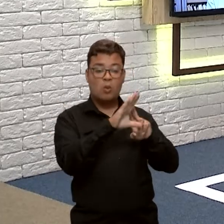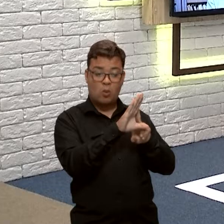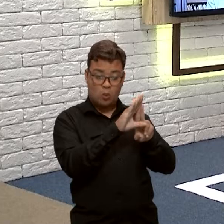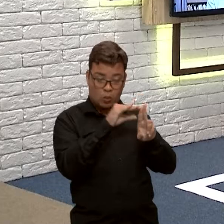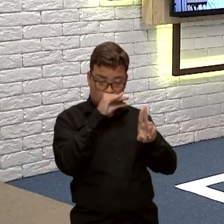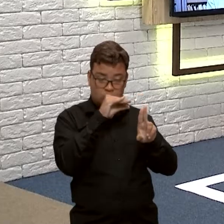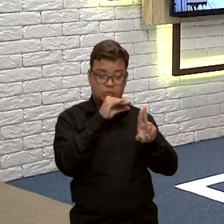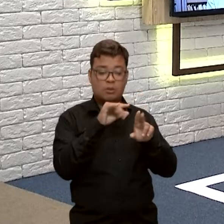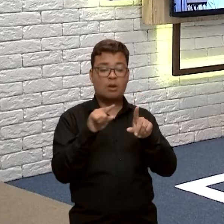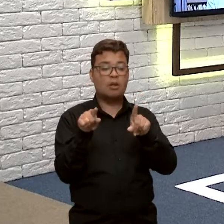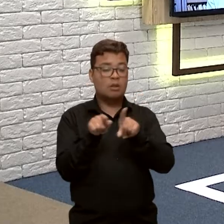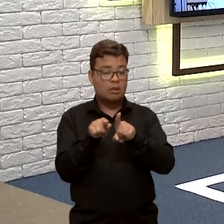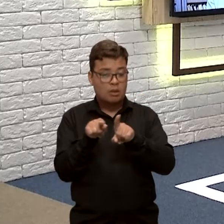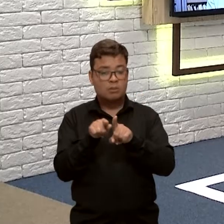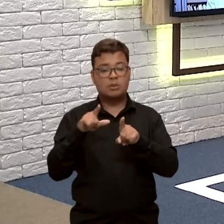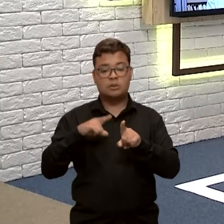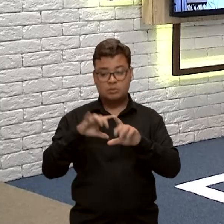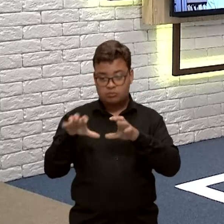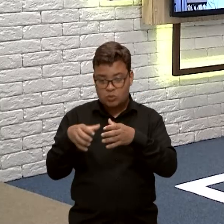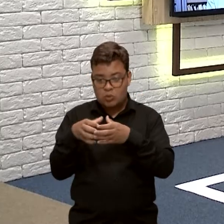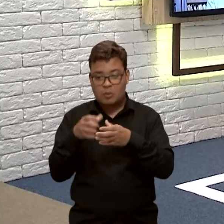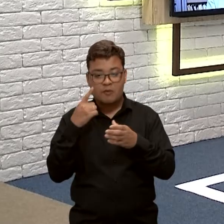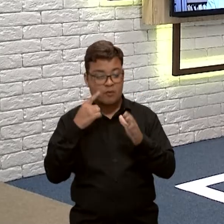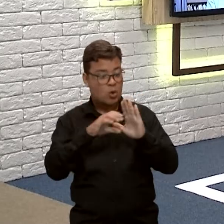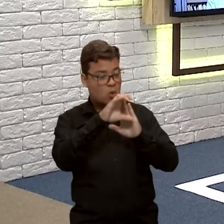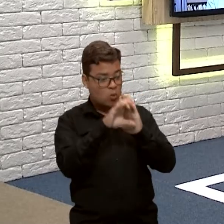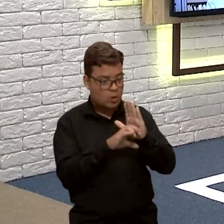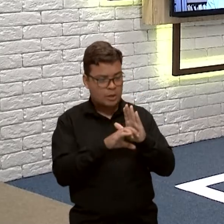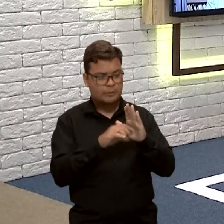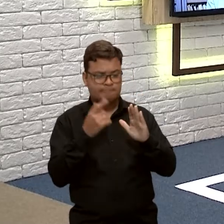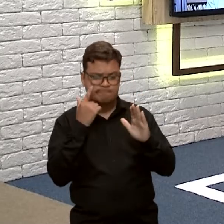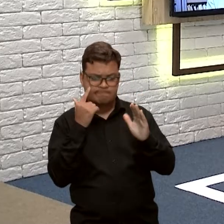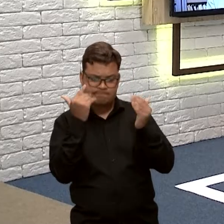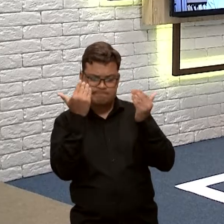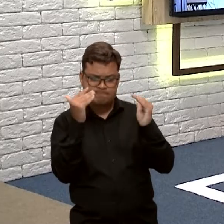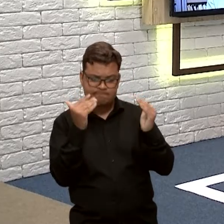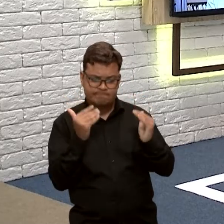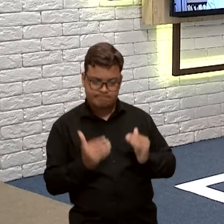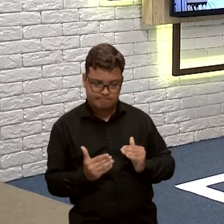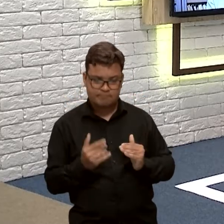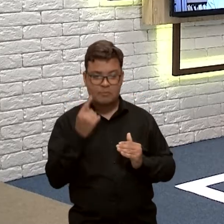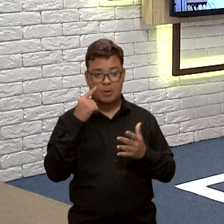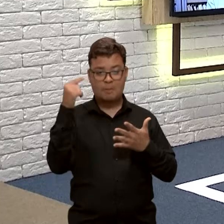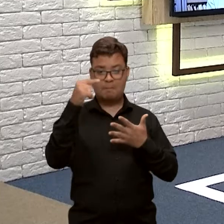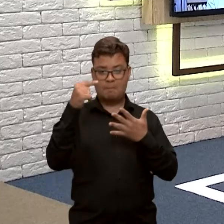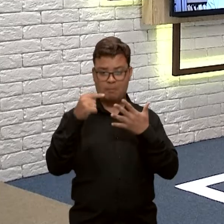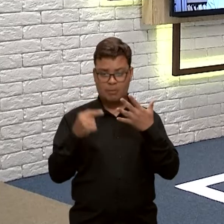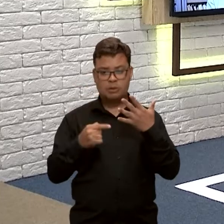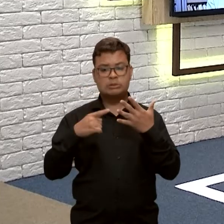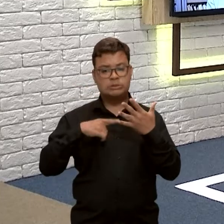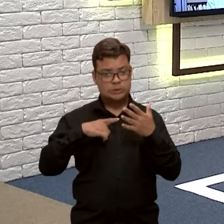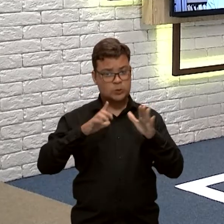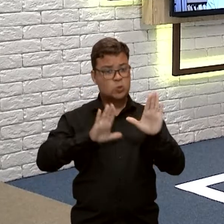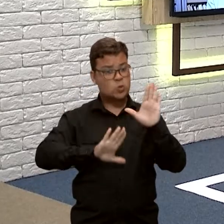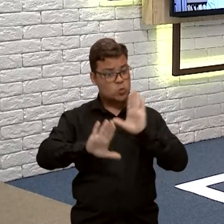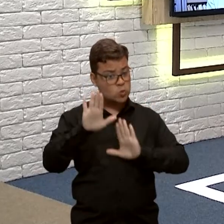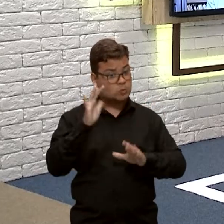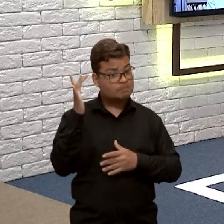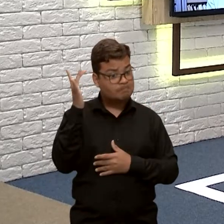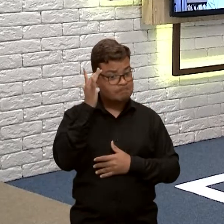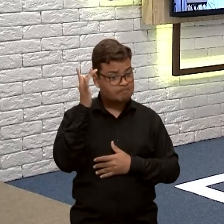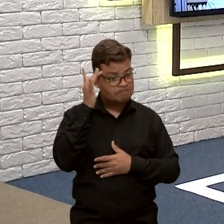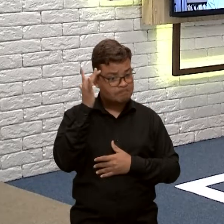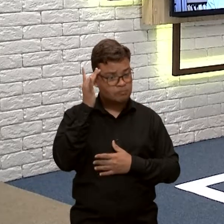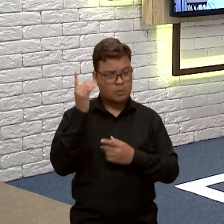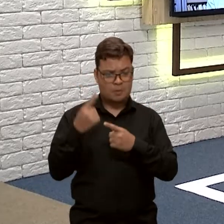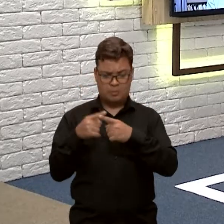uma comissão que examina o currículo, e tudo isso é feito de forma muito criteriosa, porque não é um